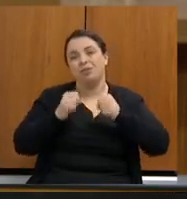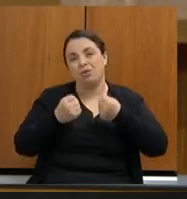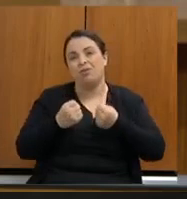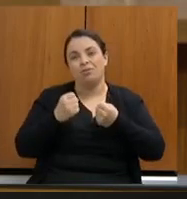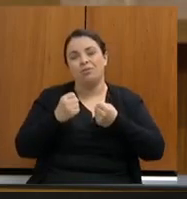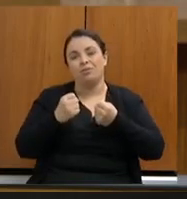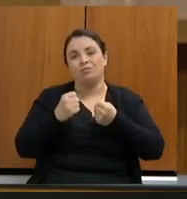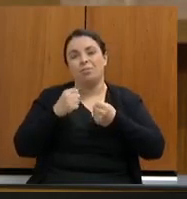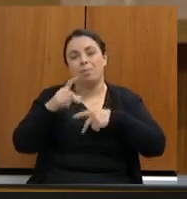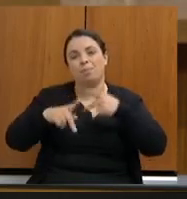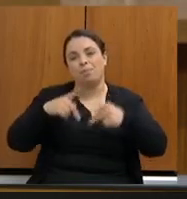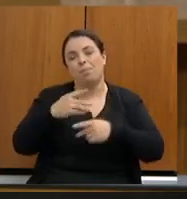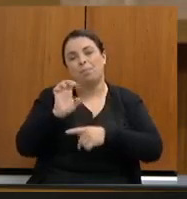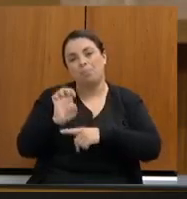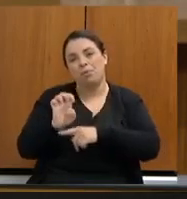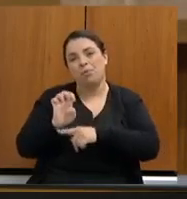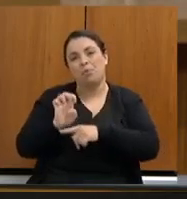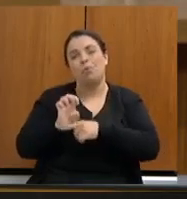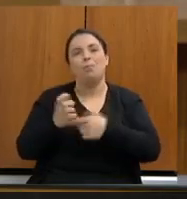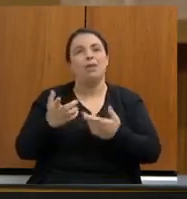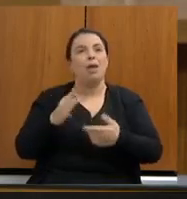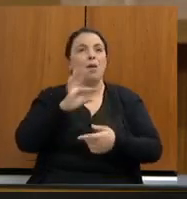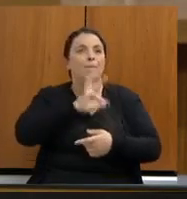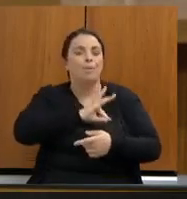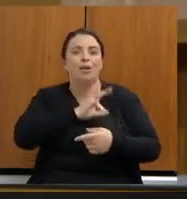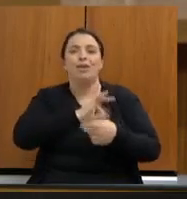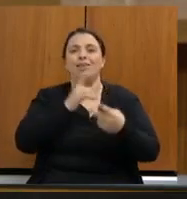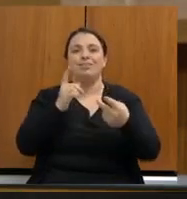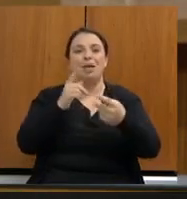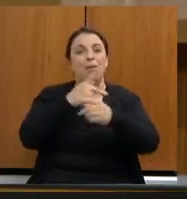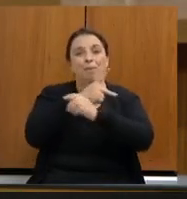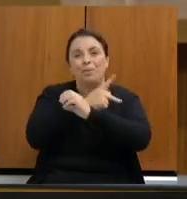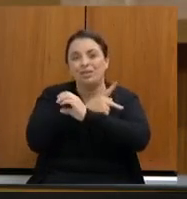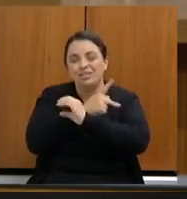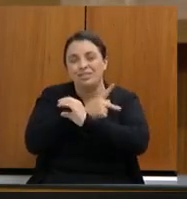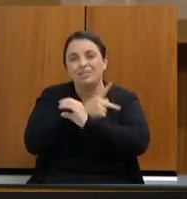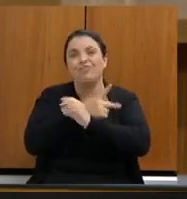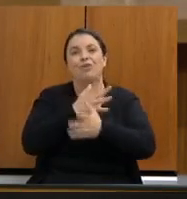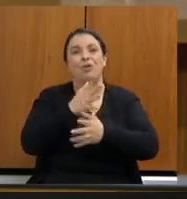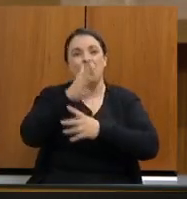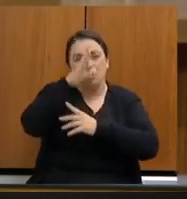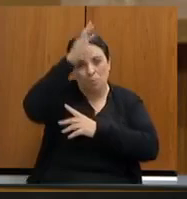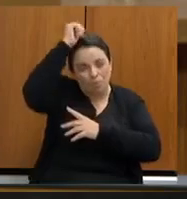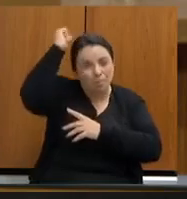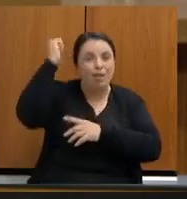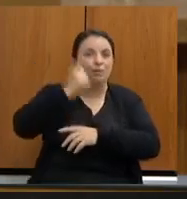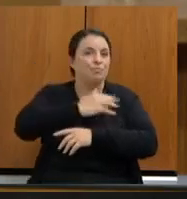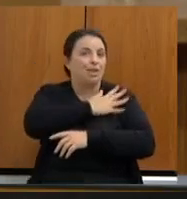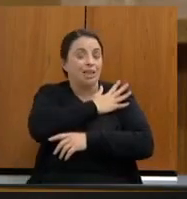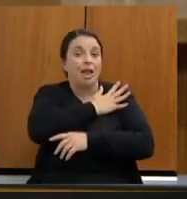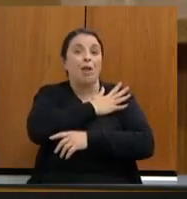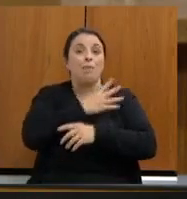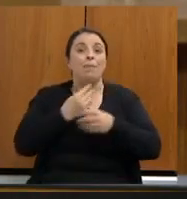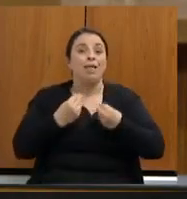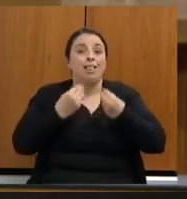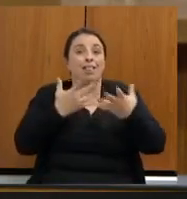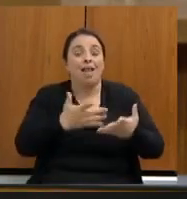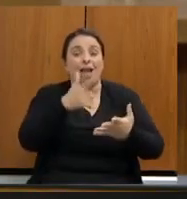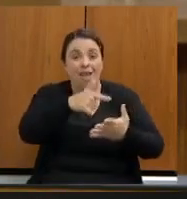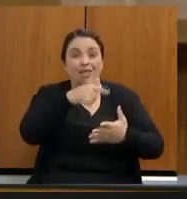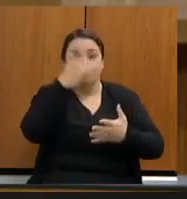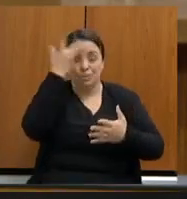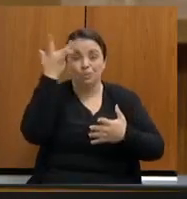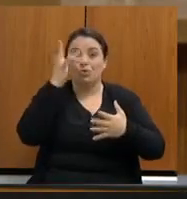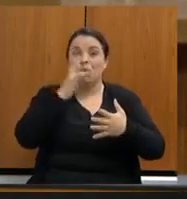policiais militares policiais civis Bombeiros Militares para que pudéssemos dar a proteção EA tranquilidade